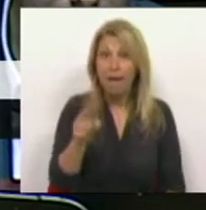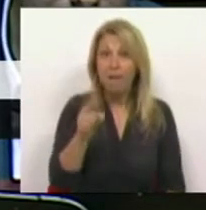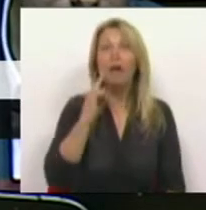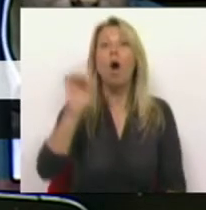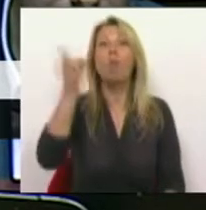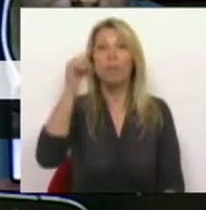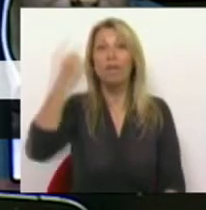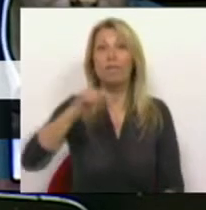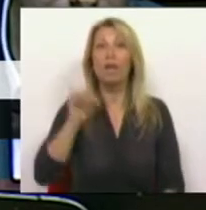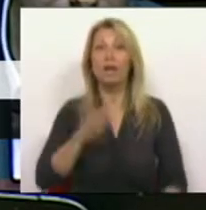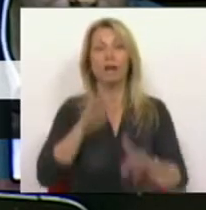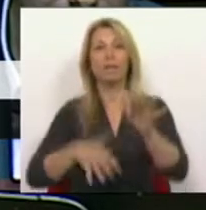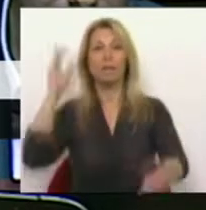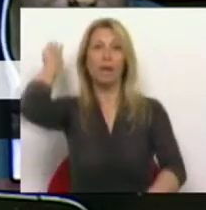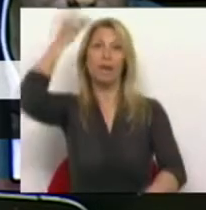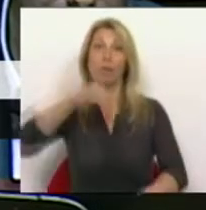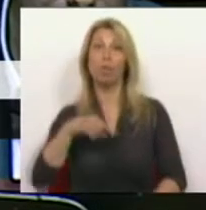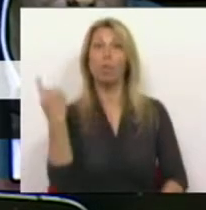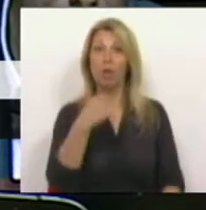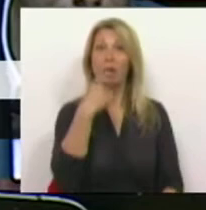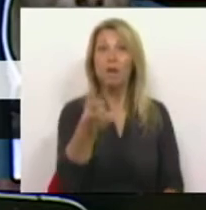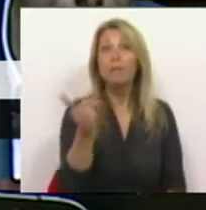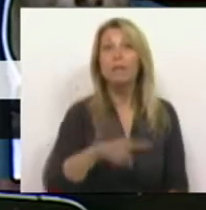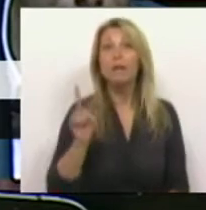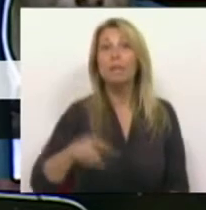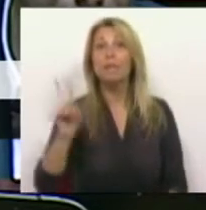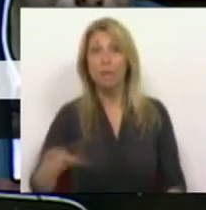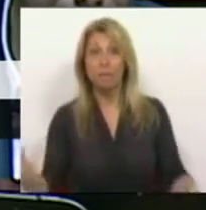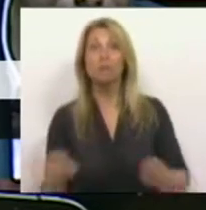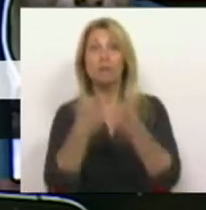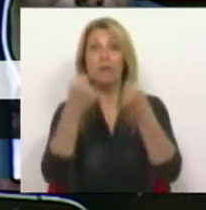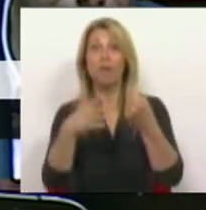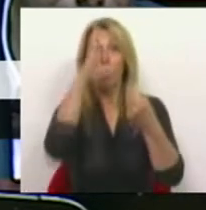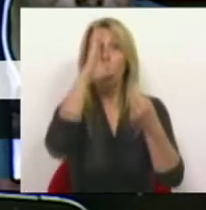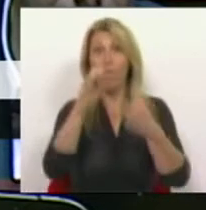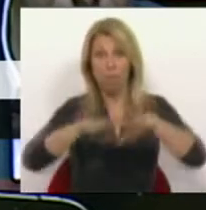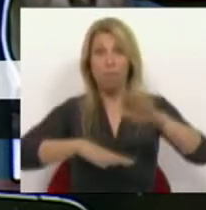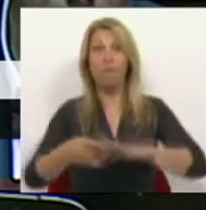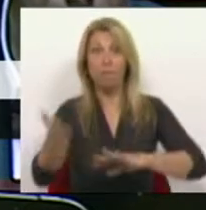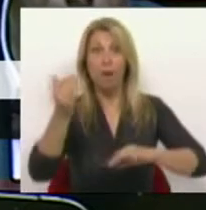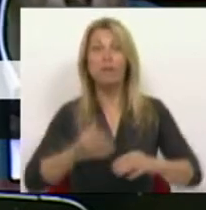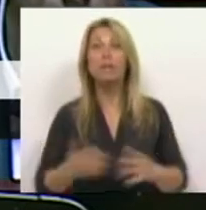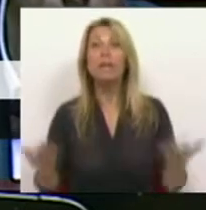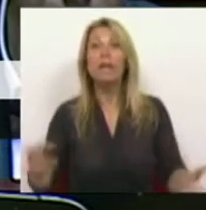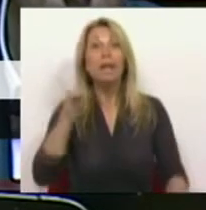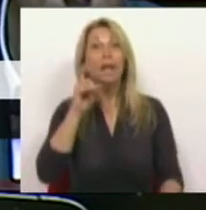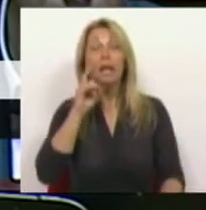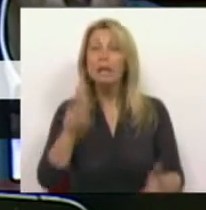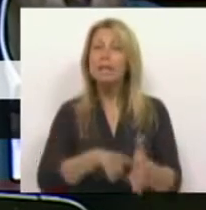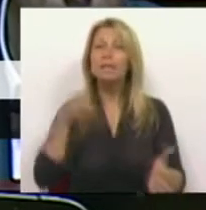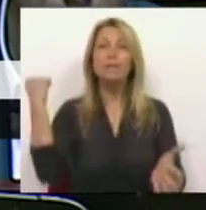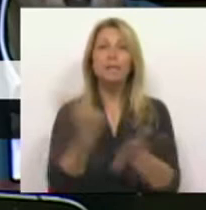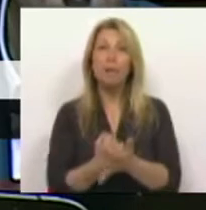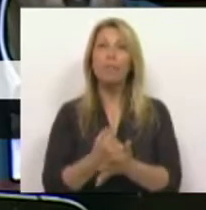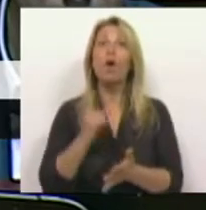da República. Nós dissemos-lo várias vezes, desafiámos o Governo a fazê-lo, garantindo sempre que